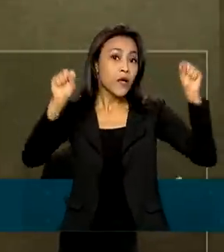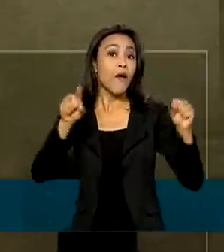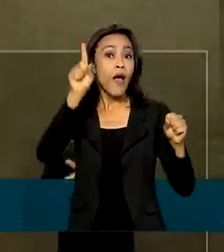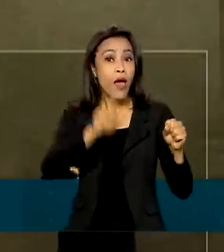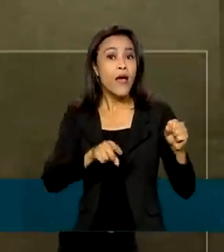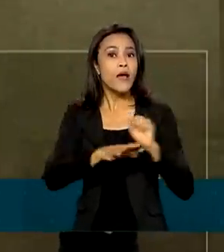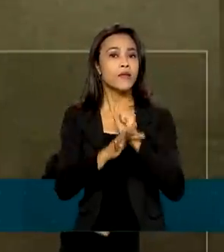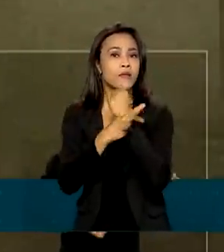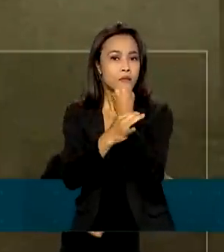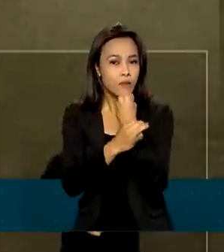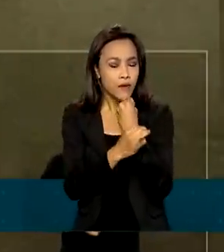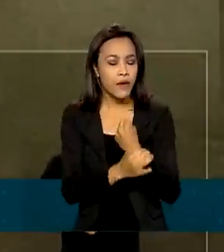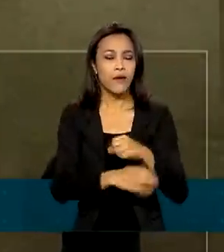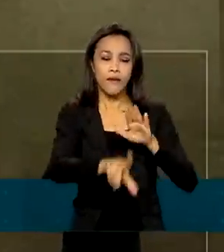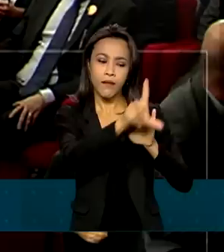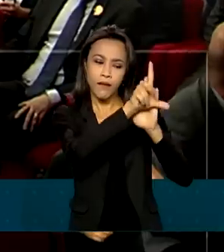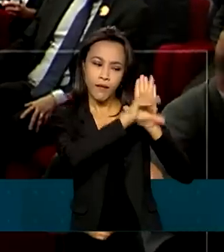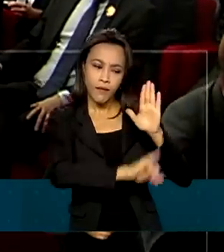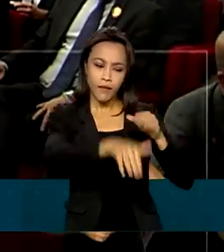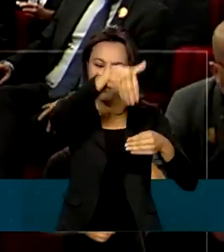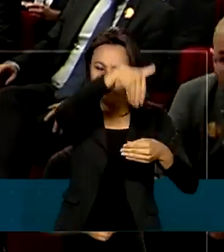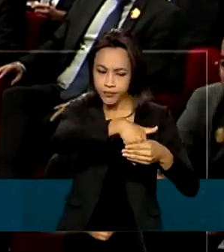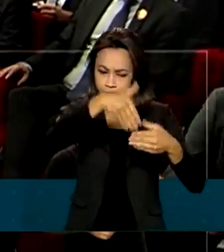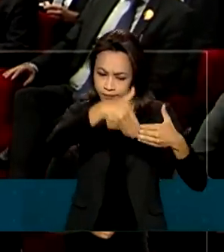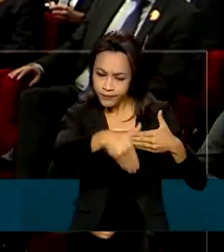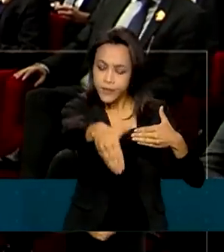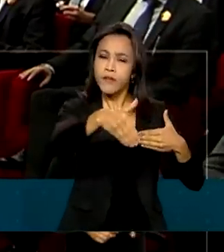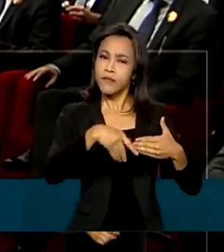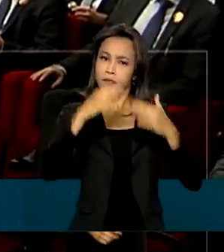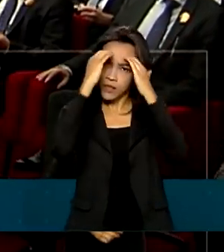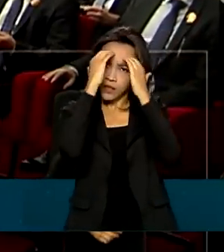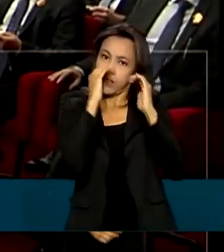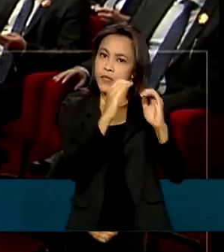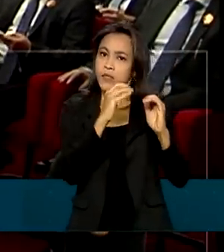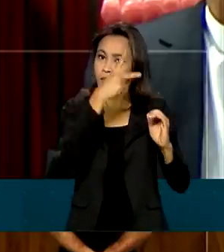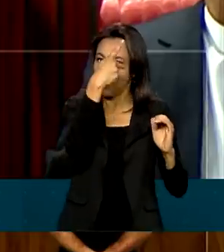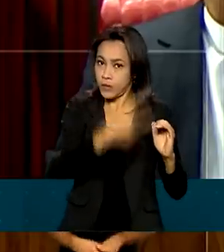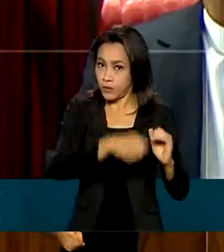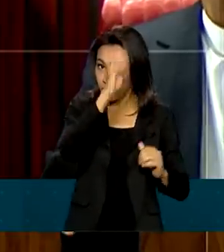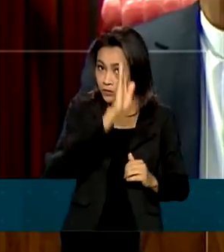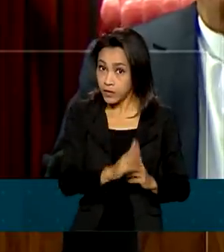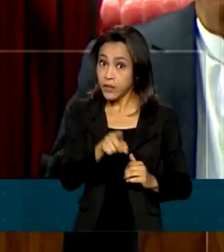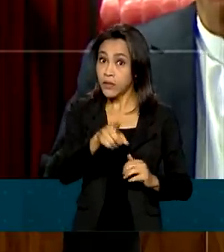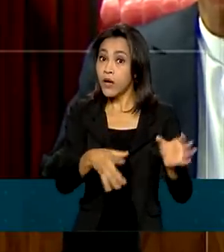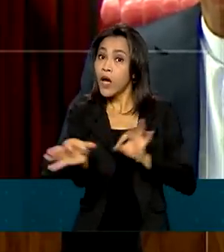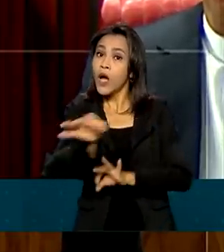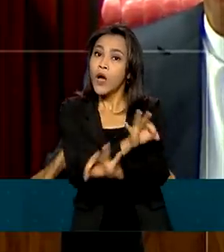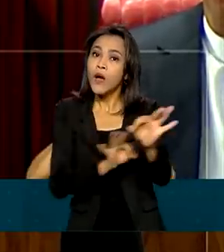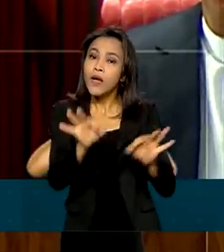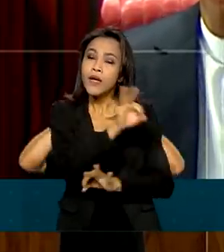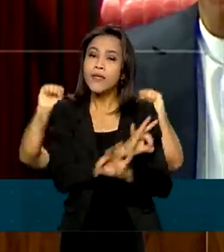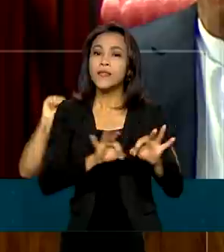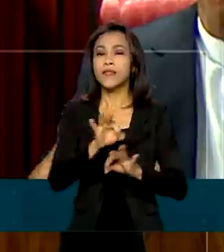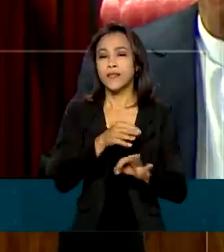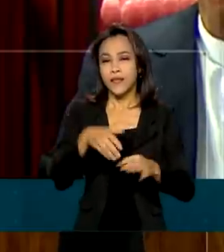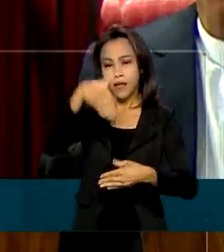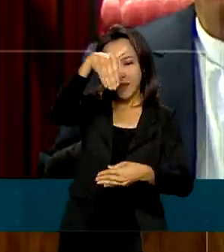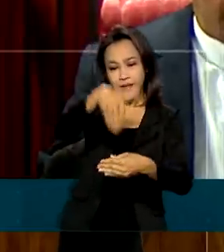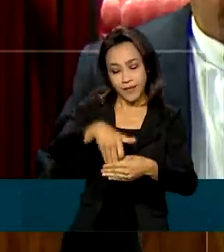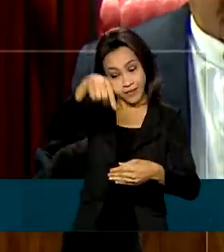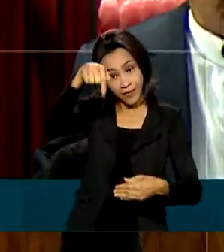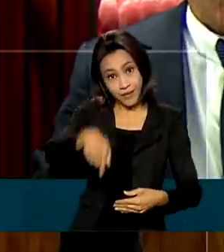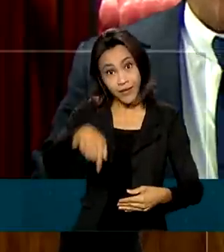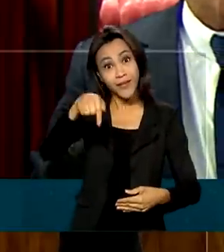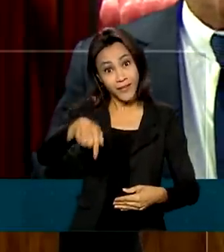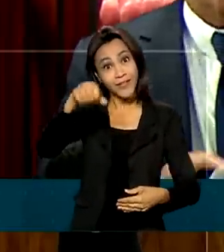assegurar que a legislação eleitoral vai ser cumprida no país além de organizar as eleições como